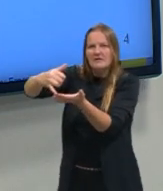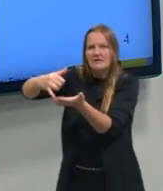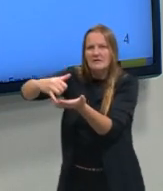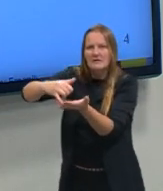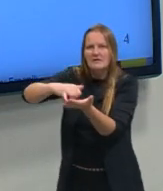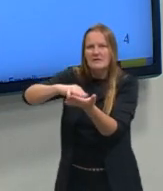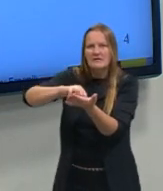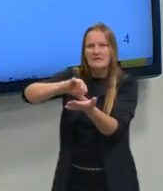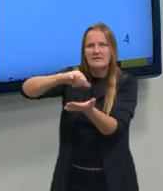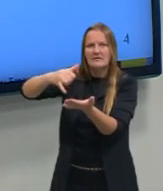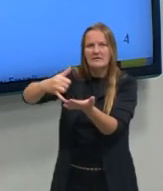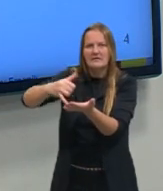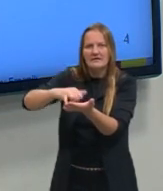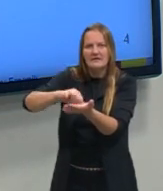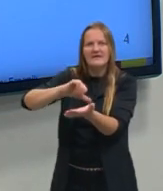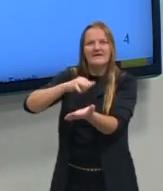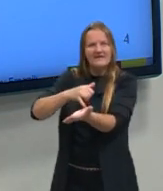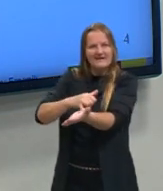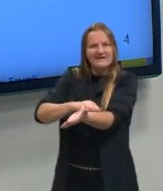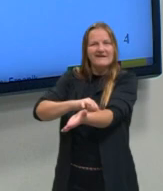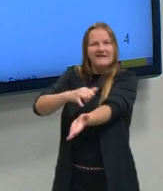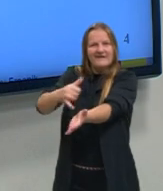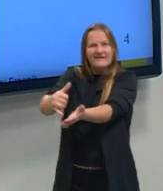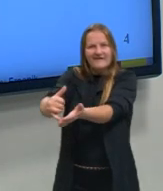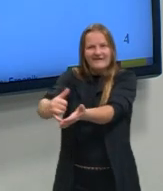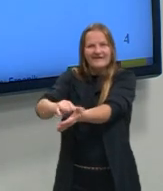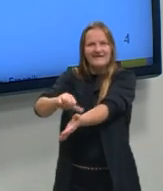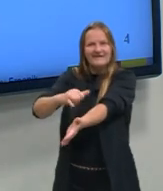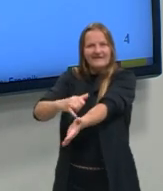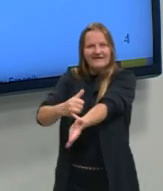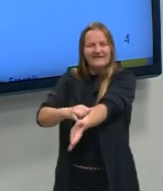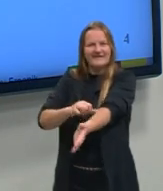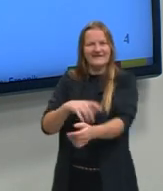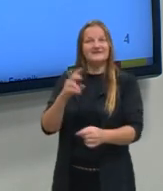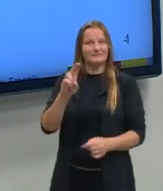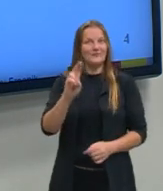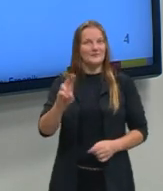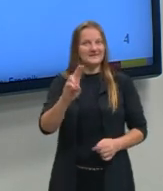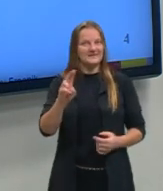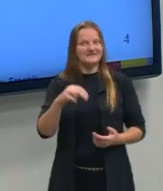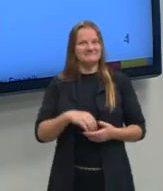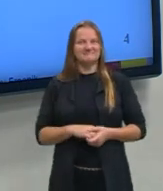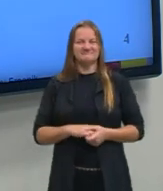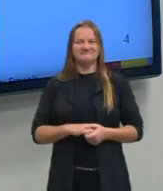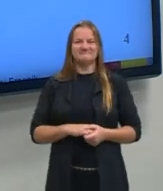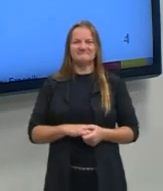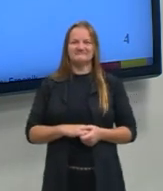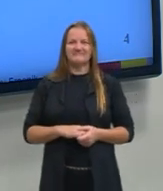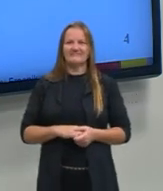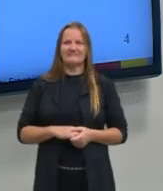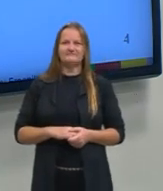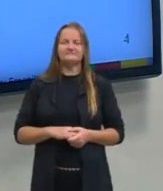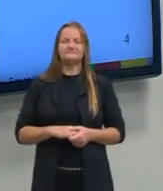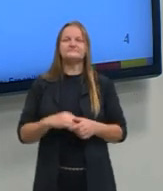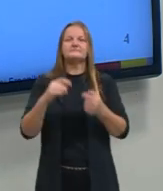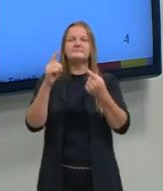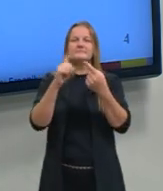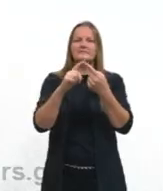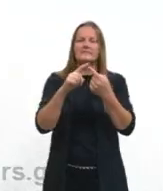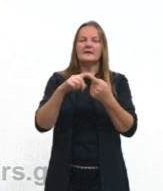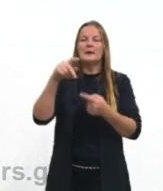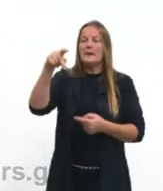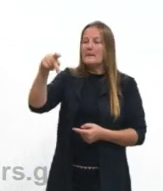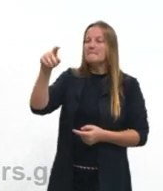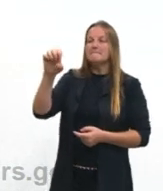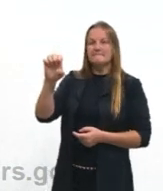então eles usavam a palma da nossa mão como medida né parâmetro de medida a gente tem